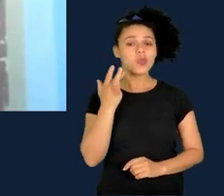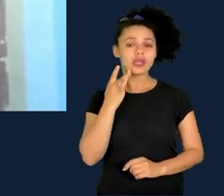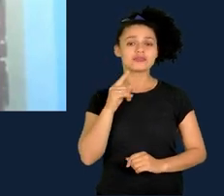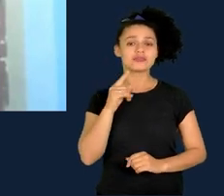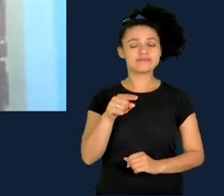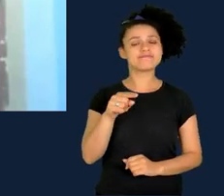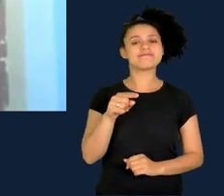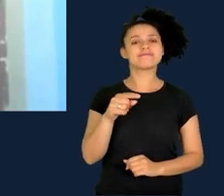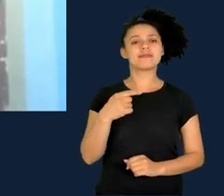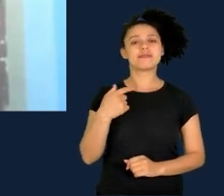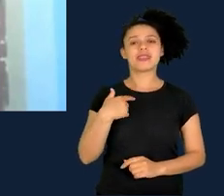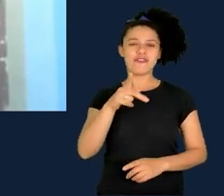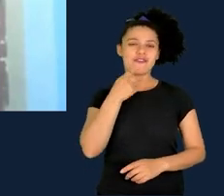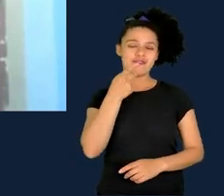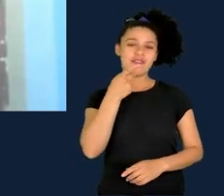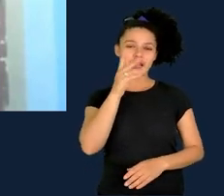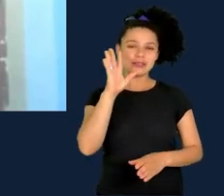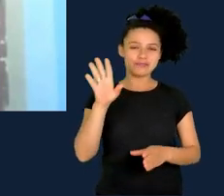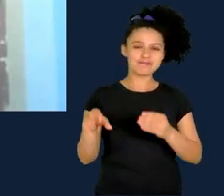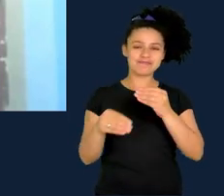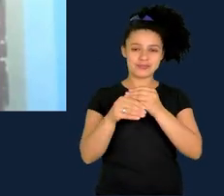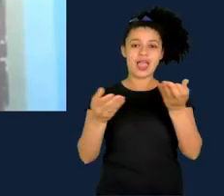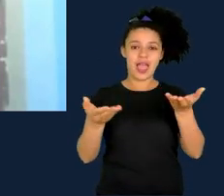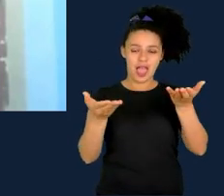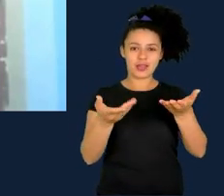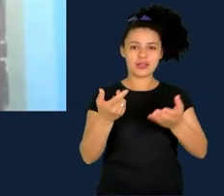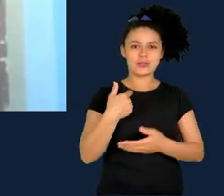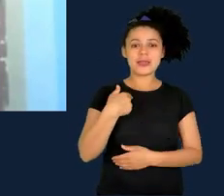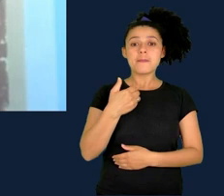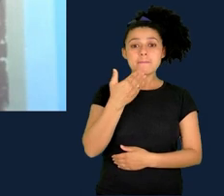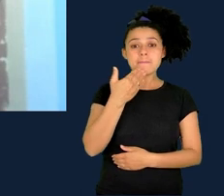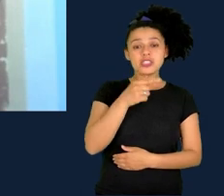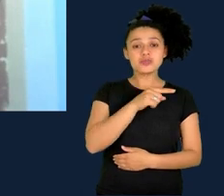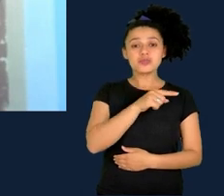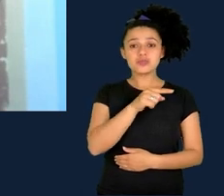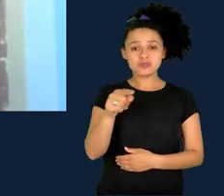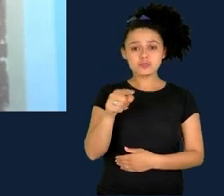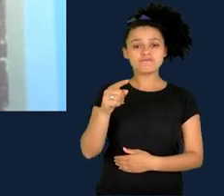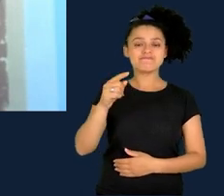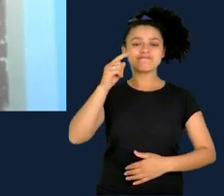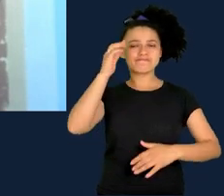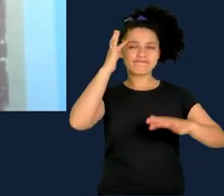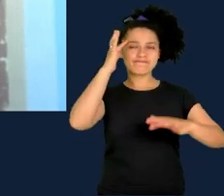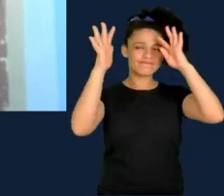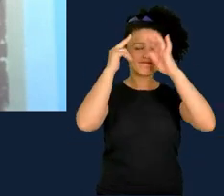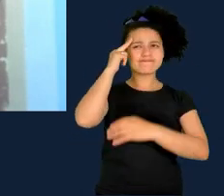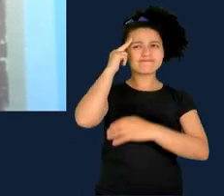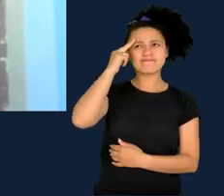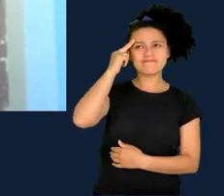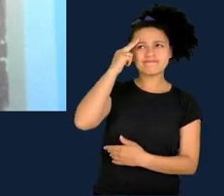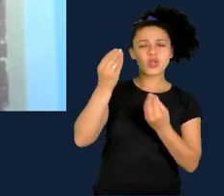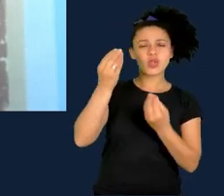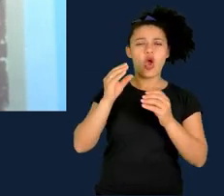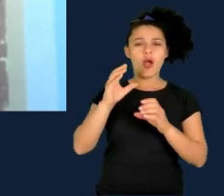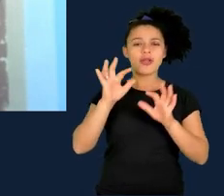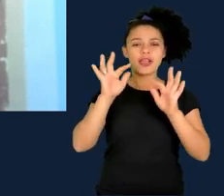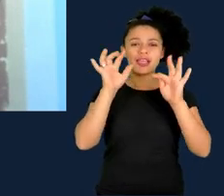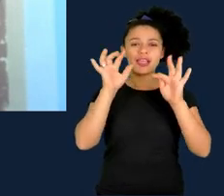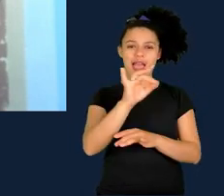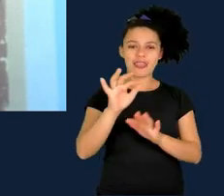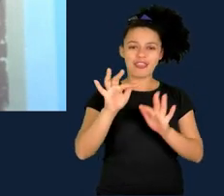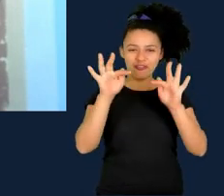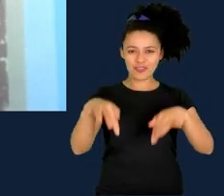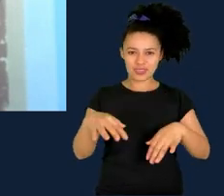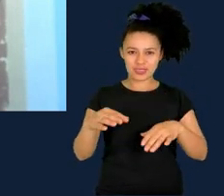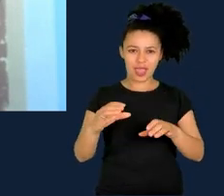com essa consideração eu posso passar e pedir para que vocês pensem numa consideração final, que nos deem uma consideração